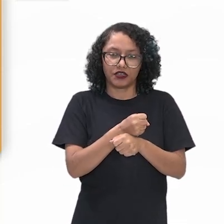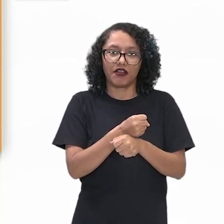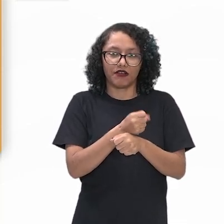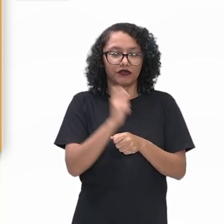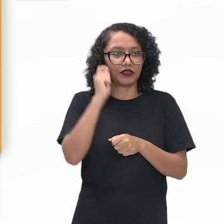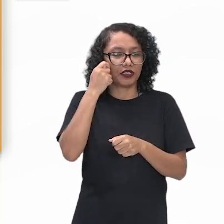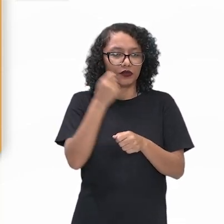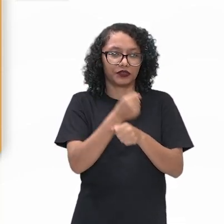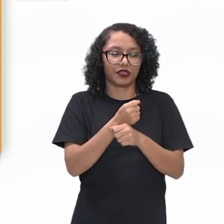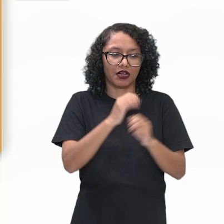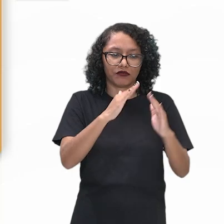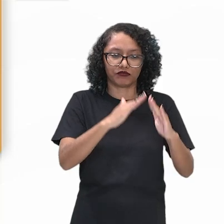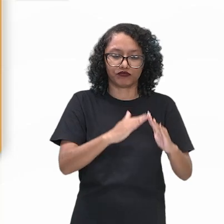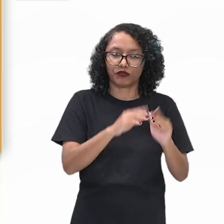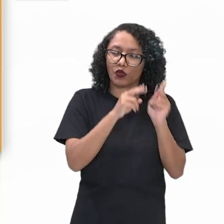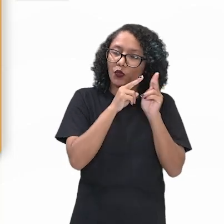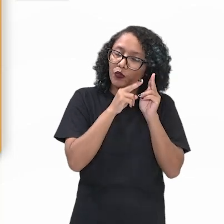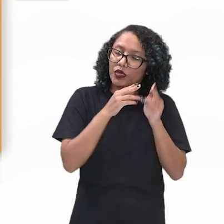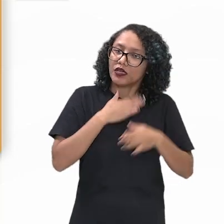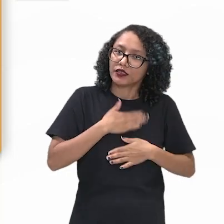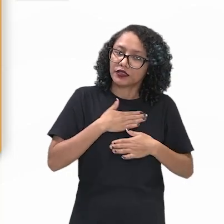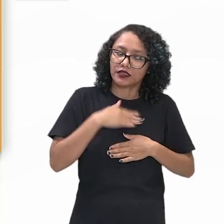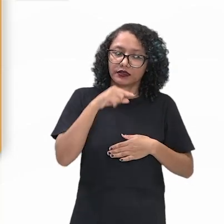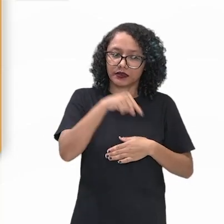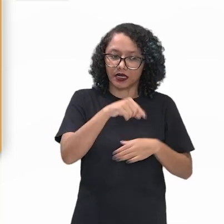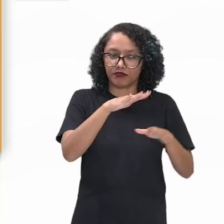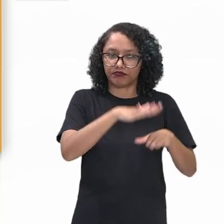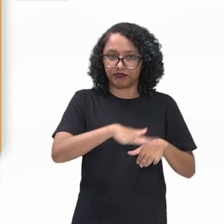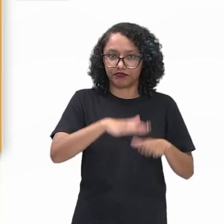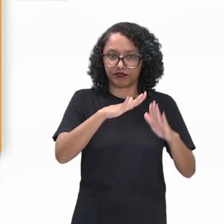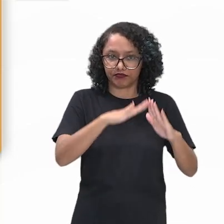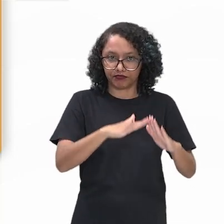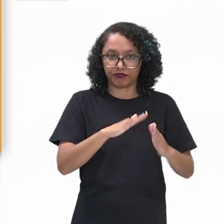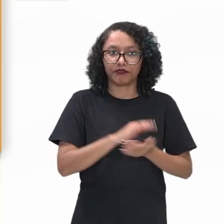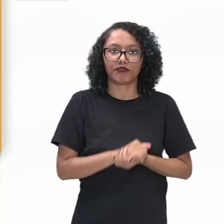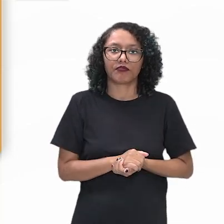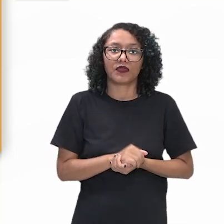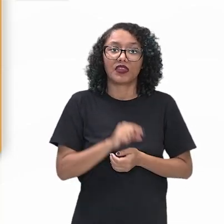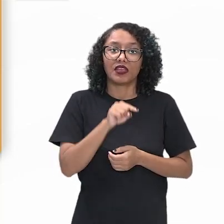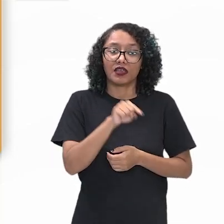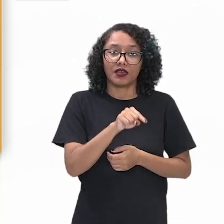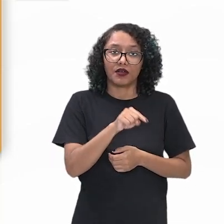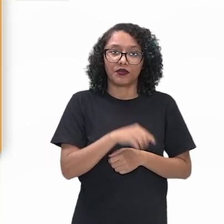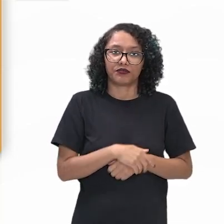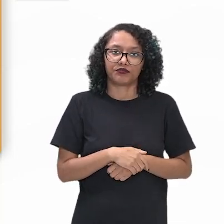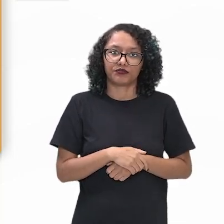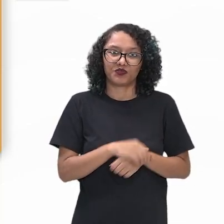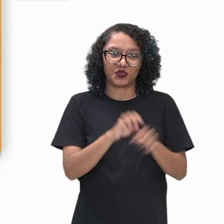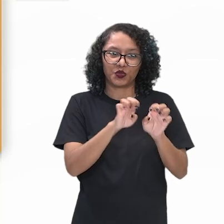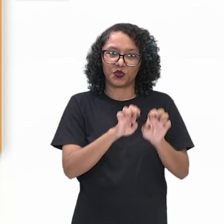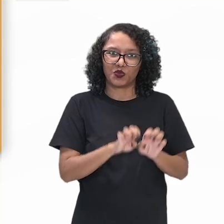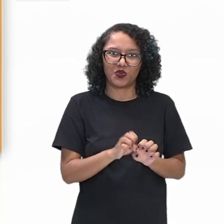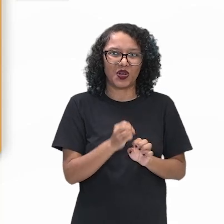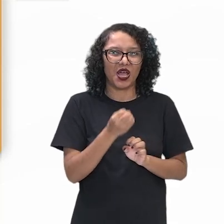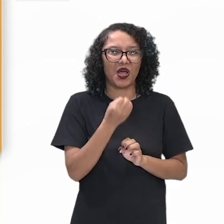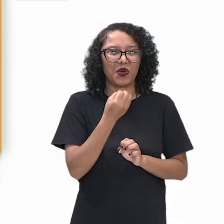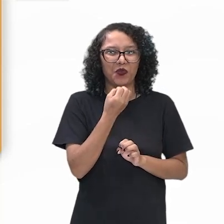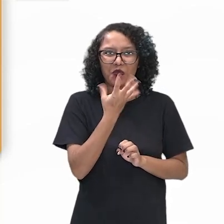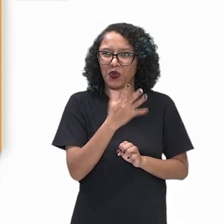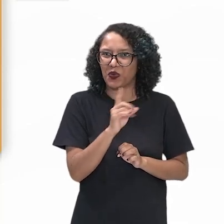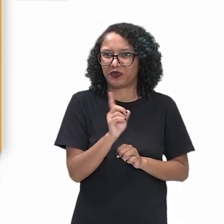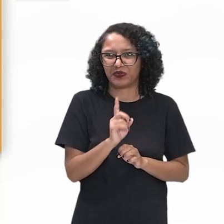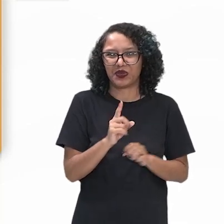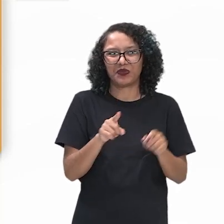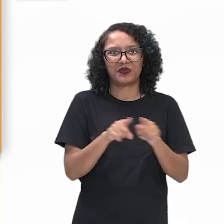negros escravizados. Então, esse local ele não possuía uma boa estrutura, não possuía